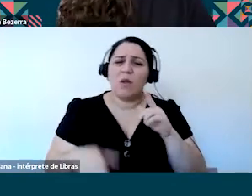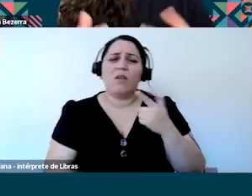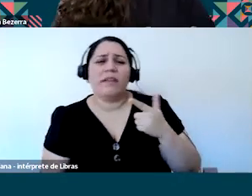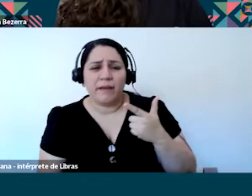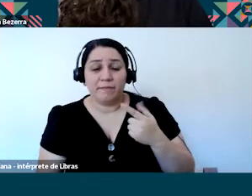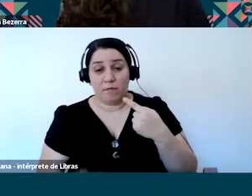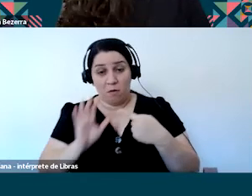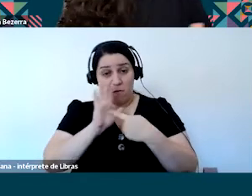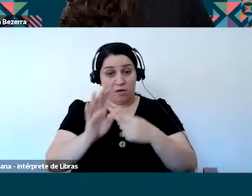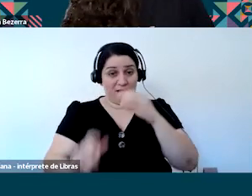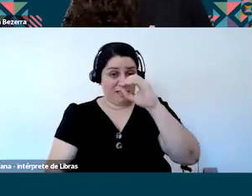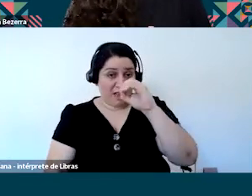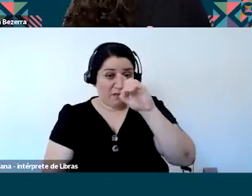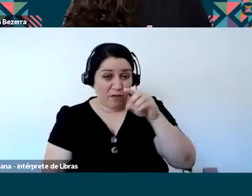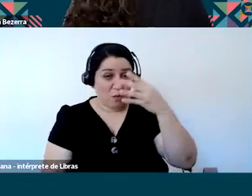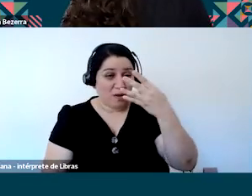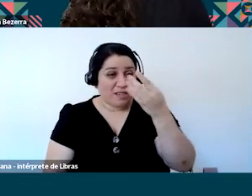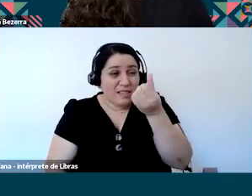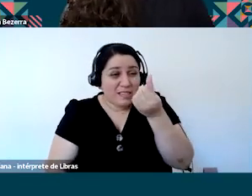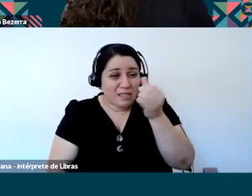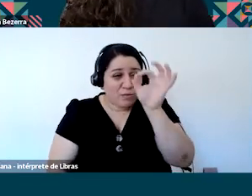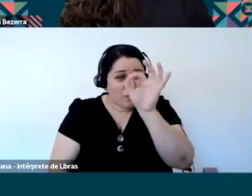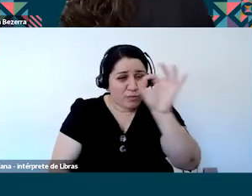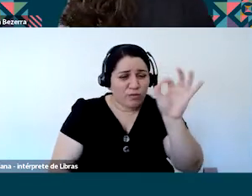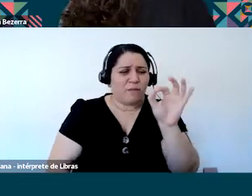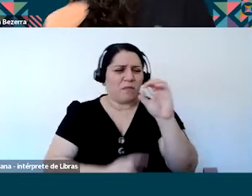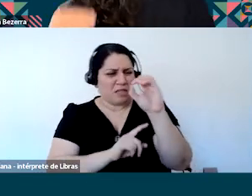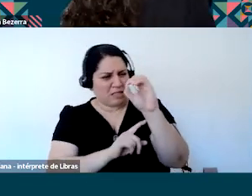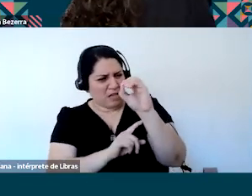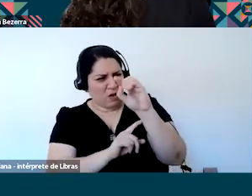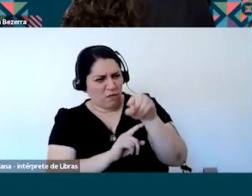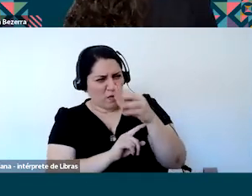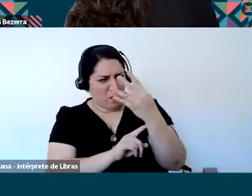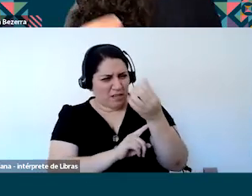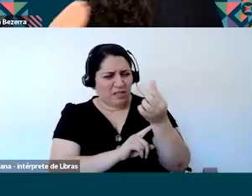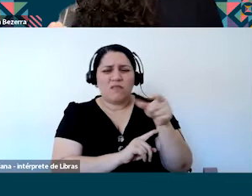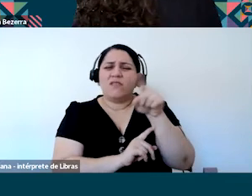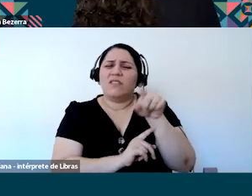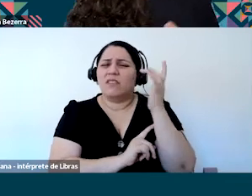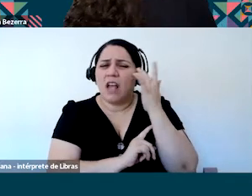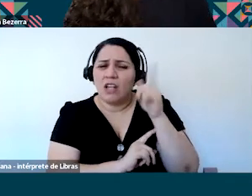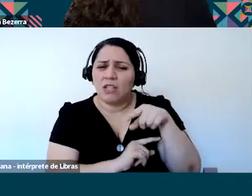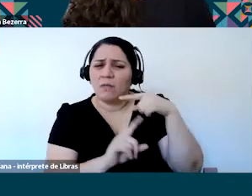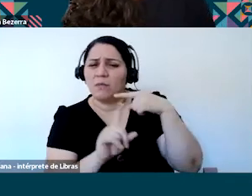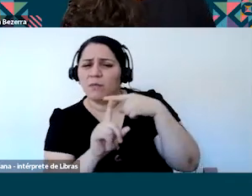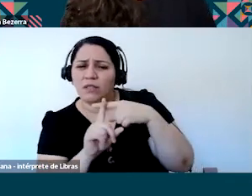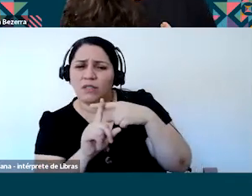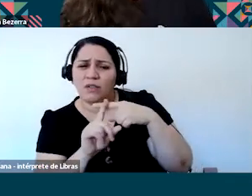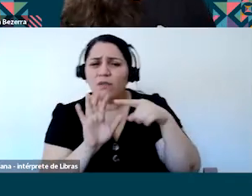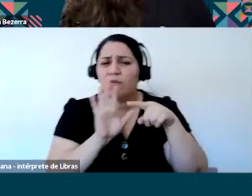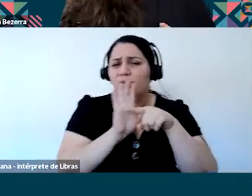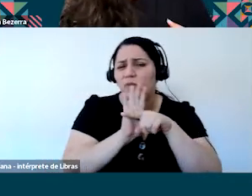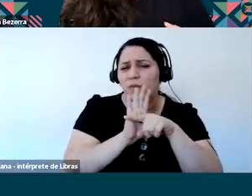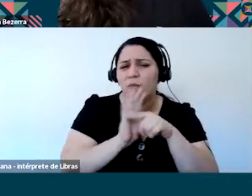são? Trouxemos aqui um valor, 0,46%. Vocês acham que esse valor é um valor positivo ou